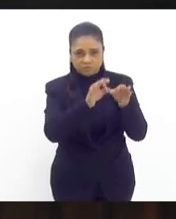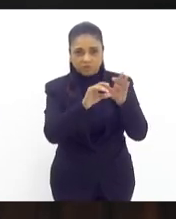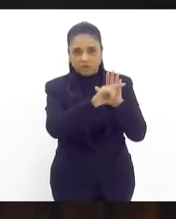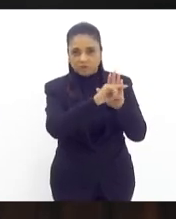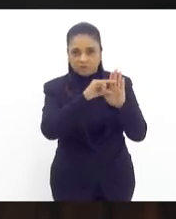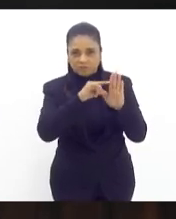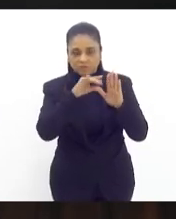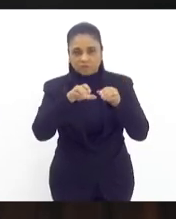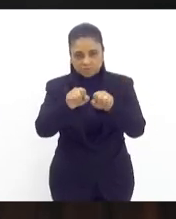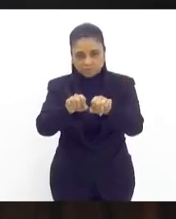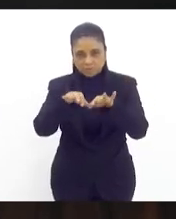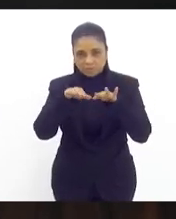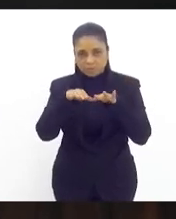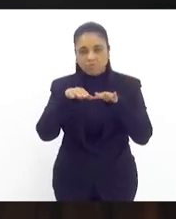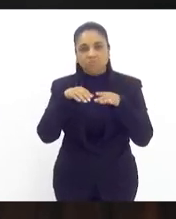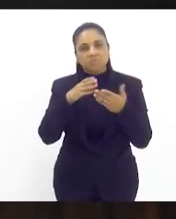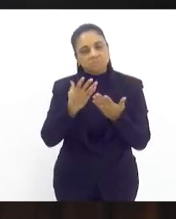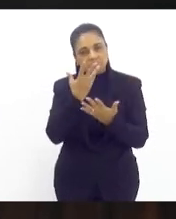plenário